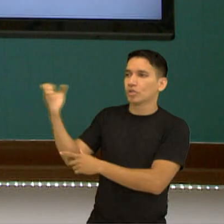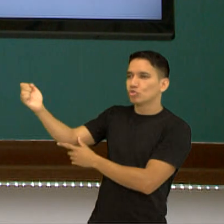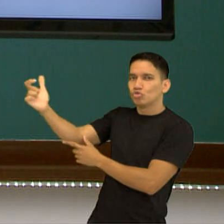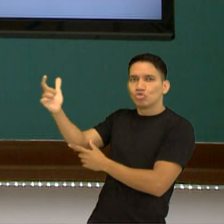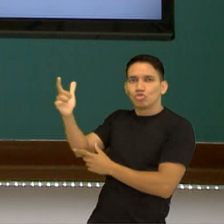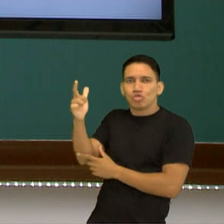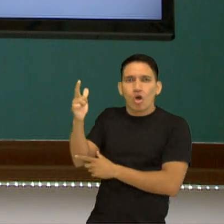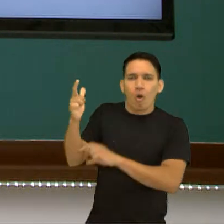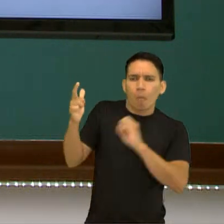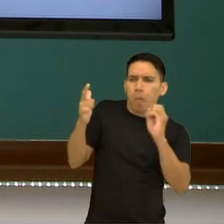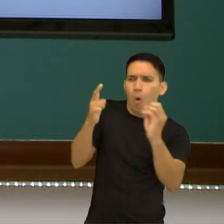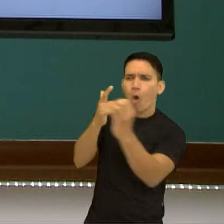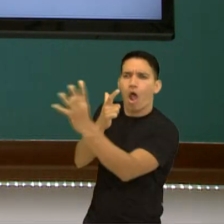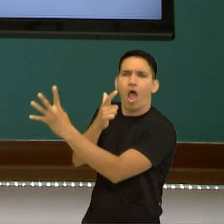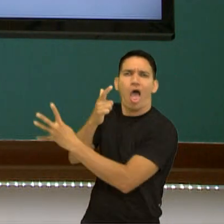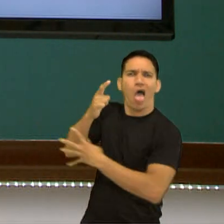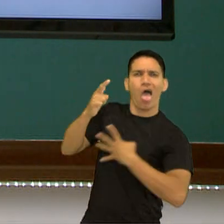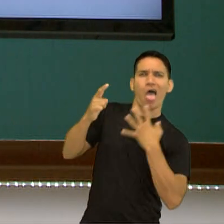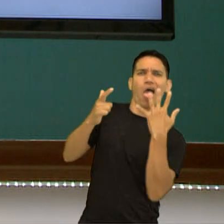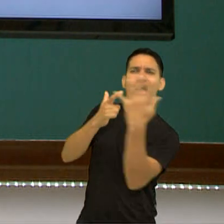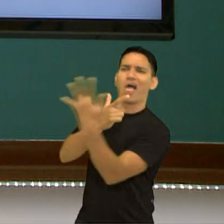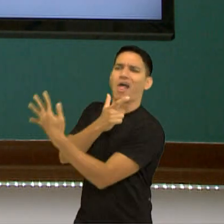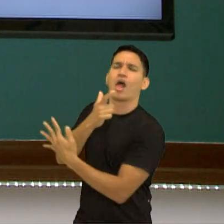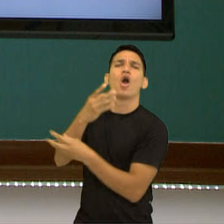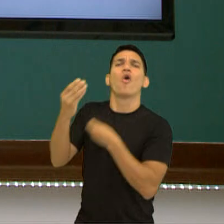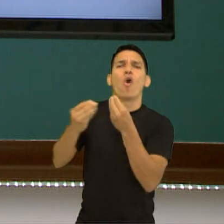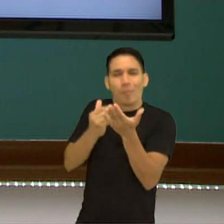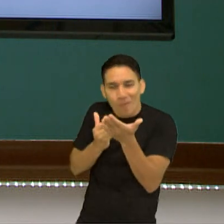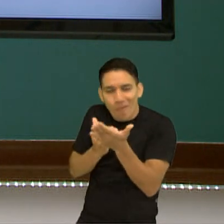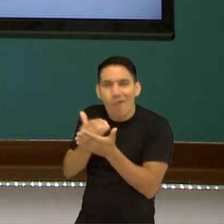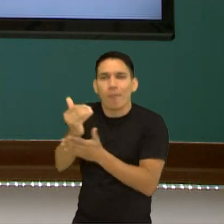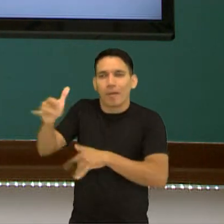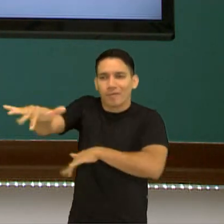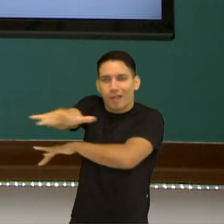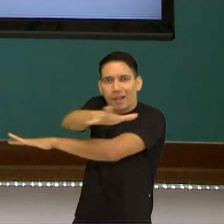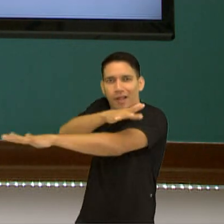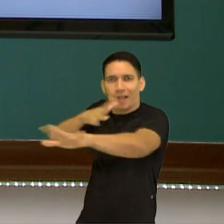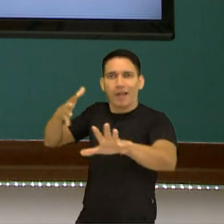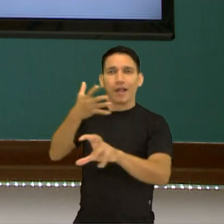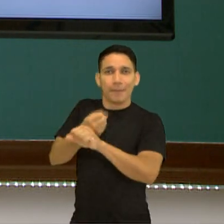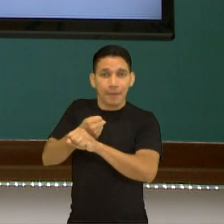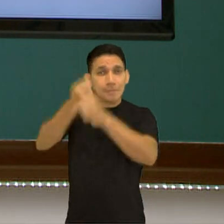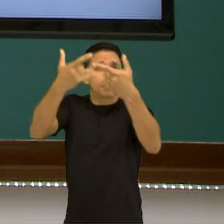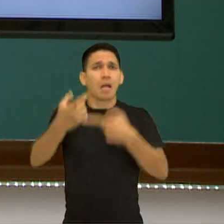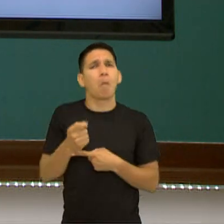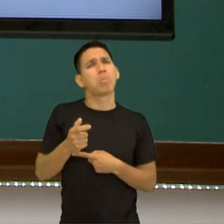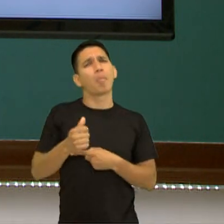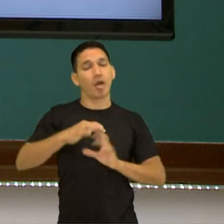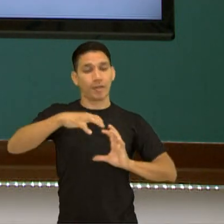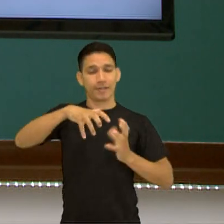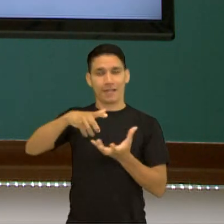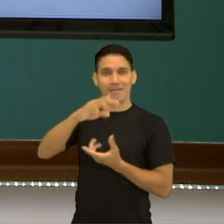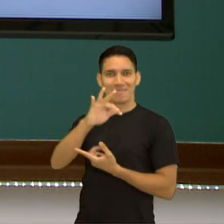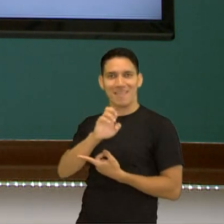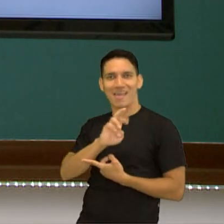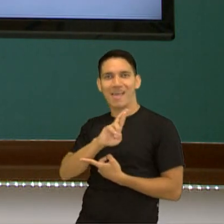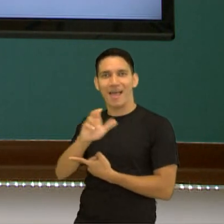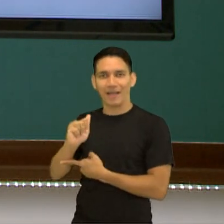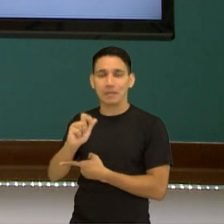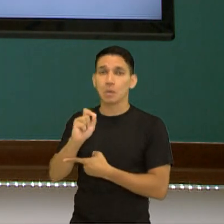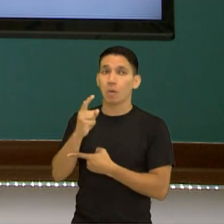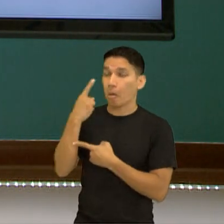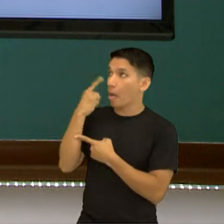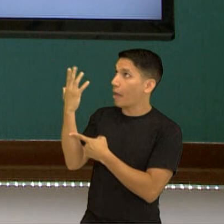solar, o início do nosso sistema solar, a gente vai falar um pouquinho do nosso planeta, do planeta Terra. Para isso, ó,